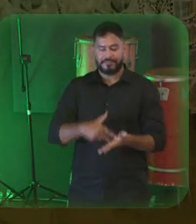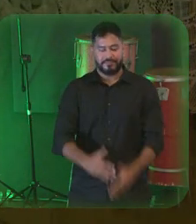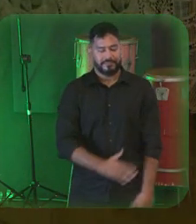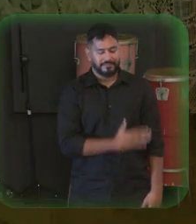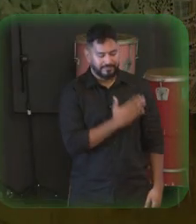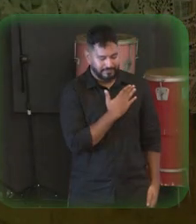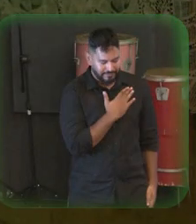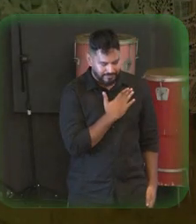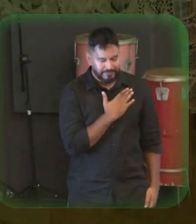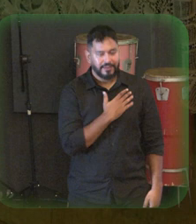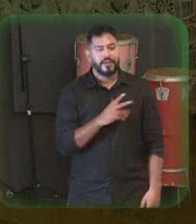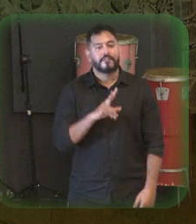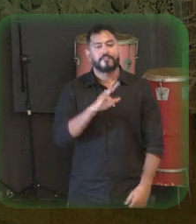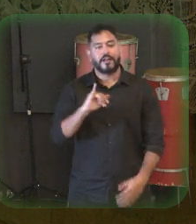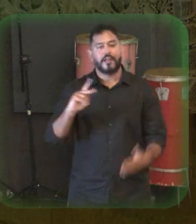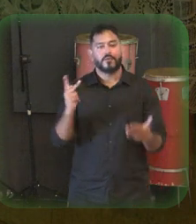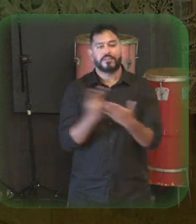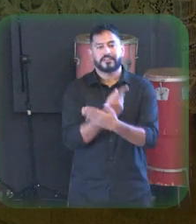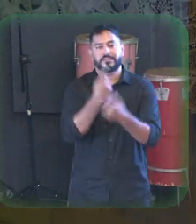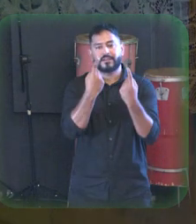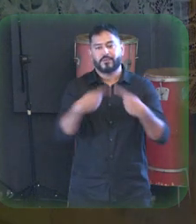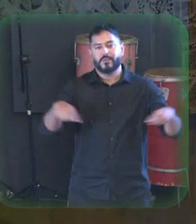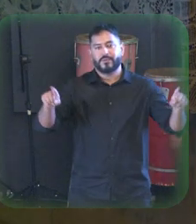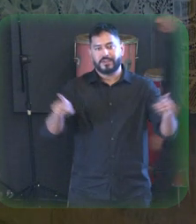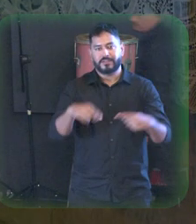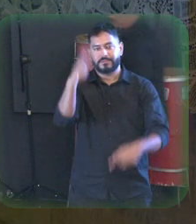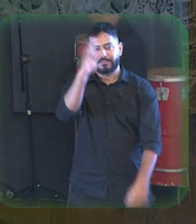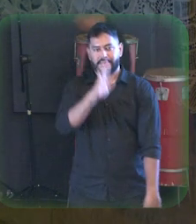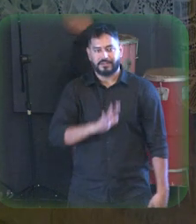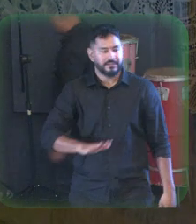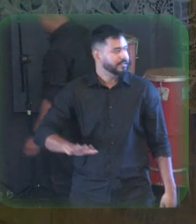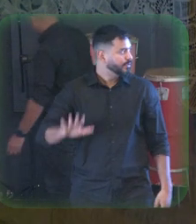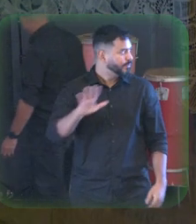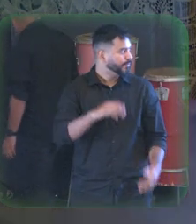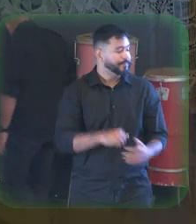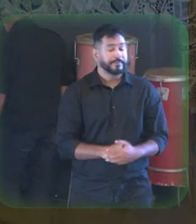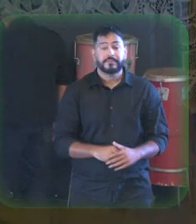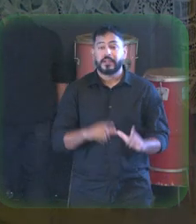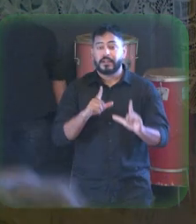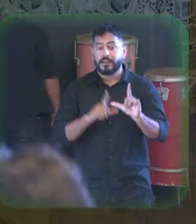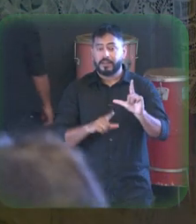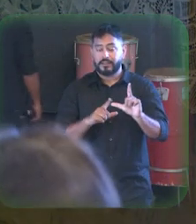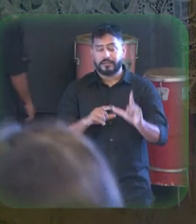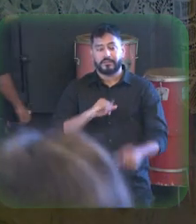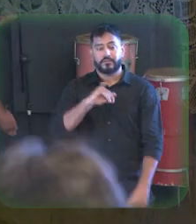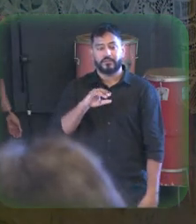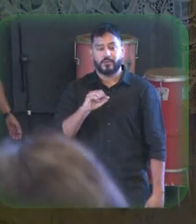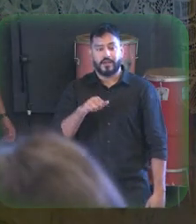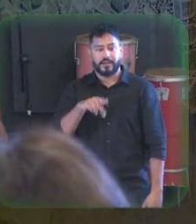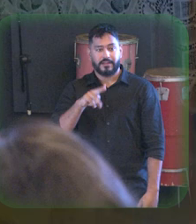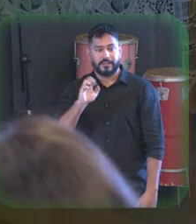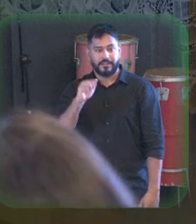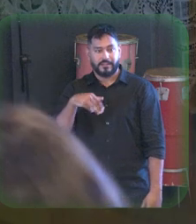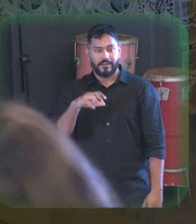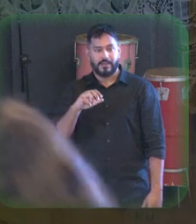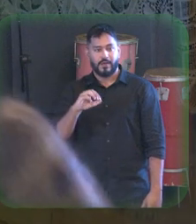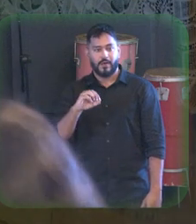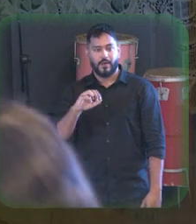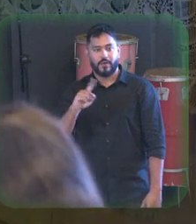respeito para a execução do Hino Nacional Brasileiro, letra de Joaquim Osório Duque Estrada e música